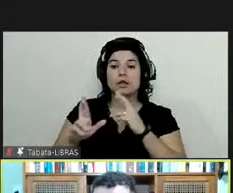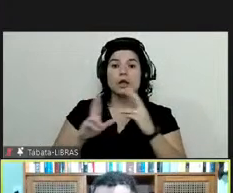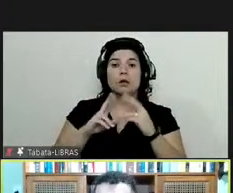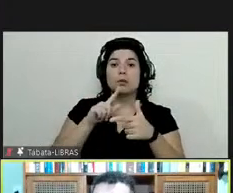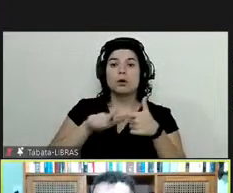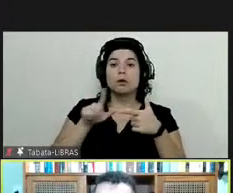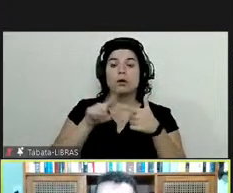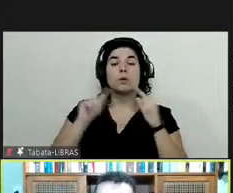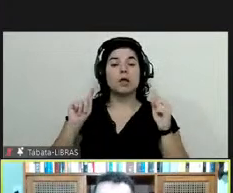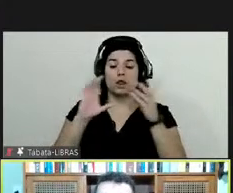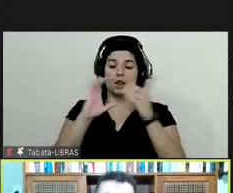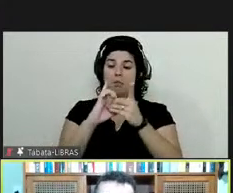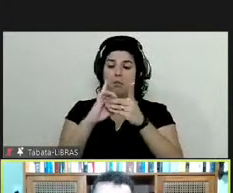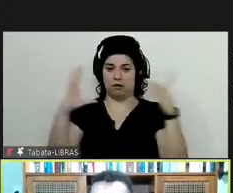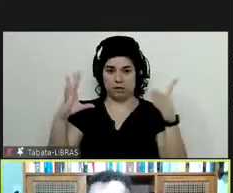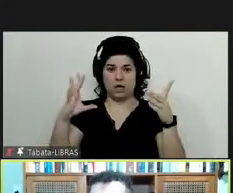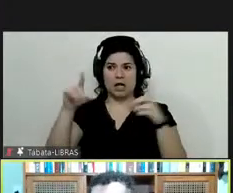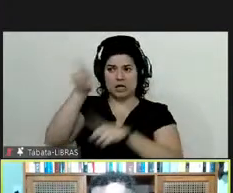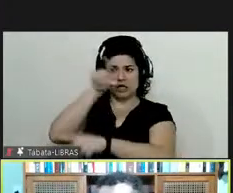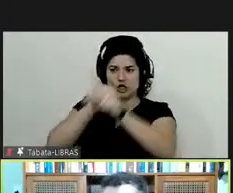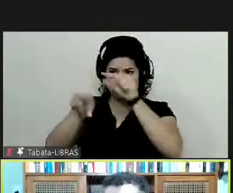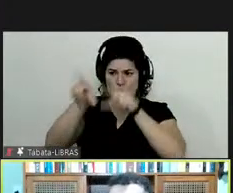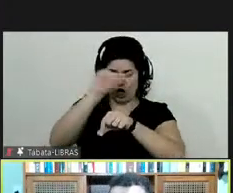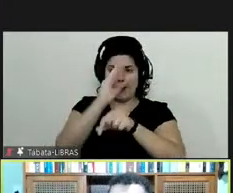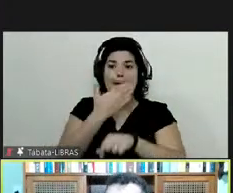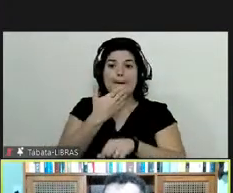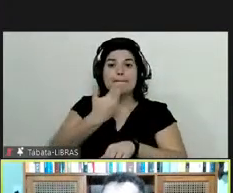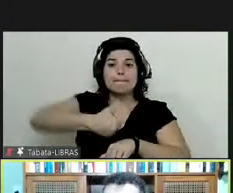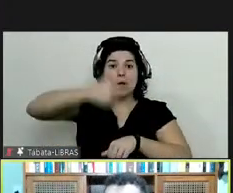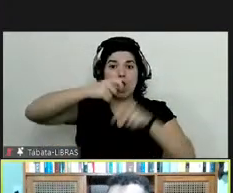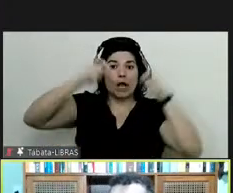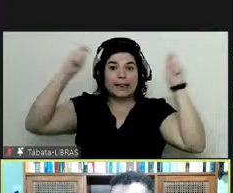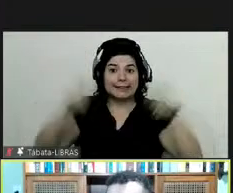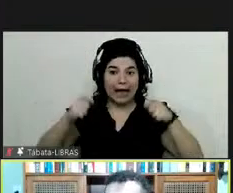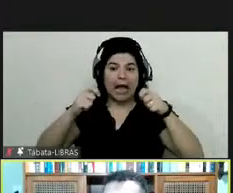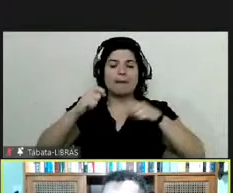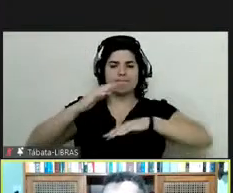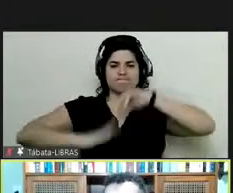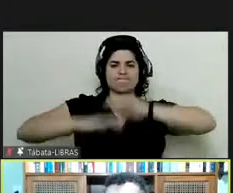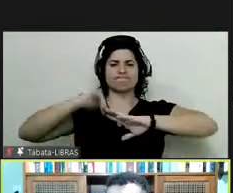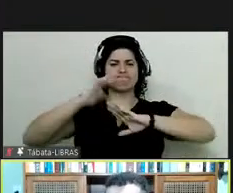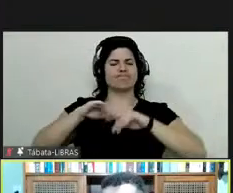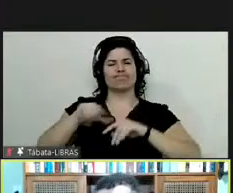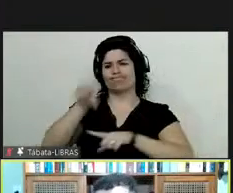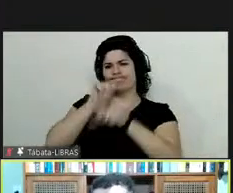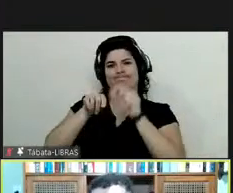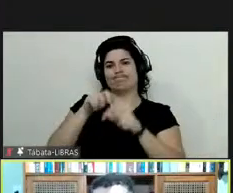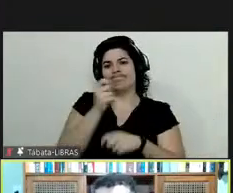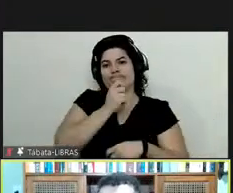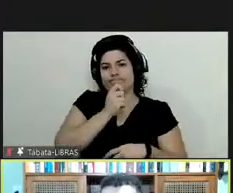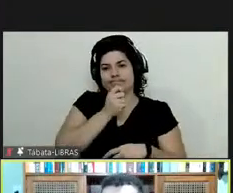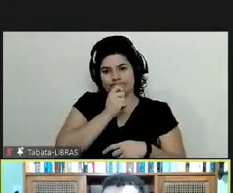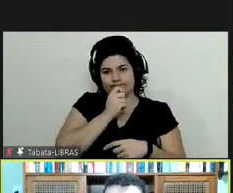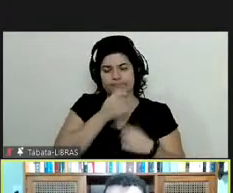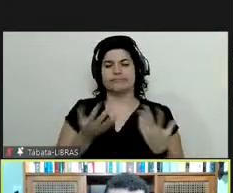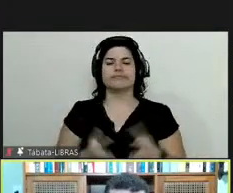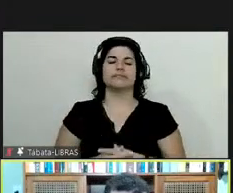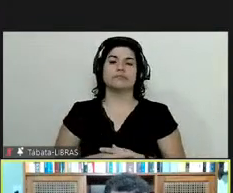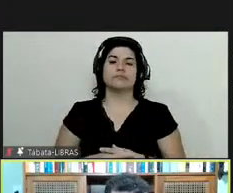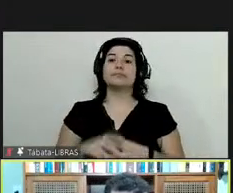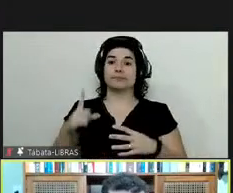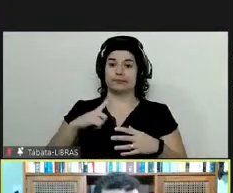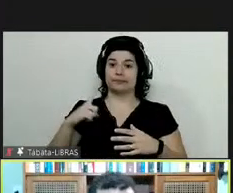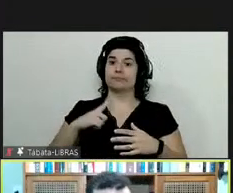que é o fato de que a democracia nem sempre seleciona aqueles que são os melhores os mais capacitados tanto que a visão elitista que permaneceu durante